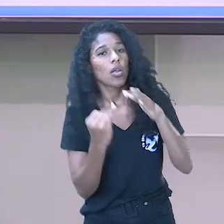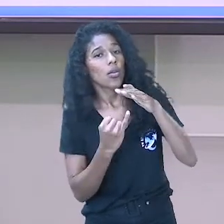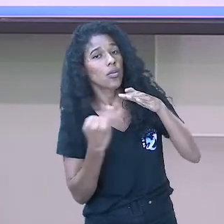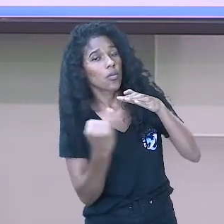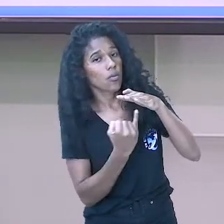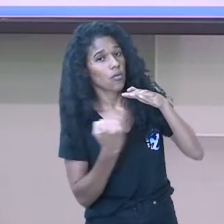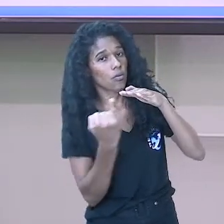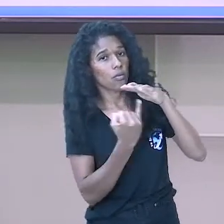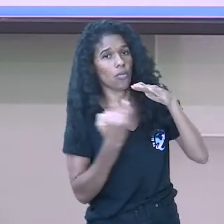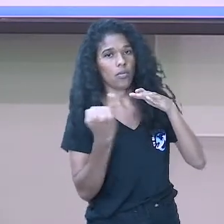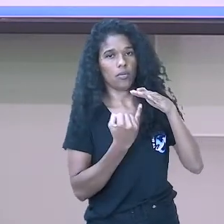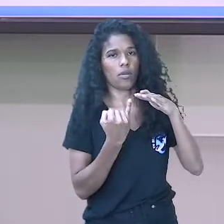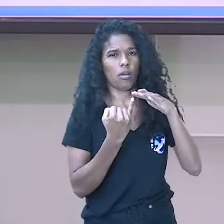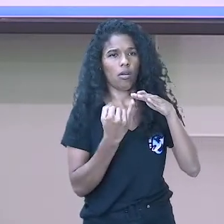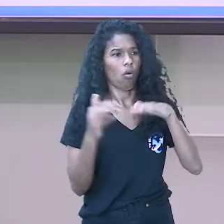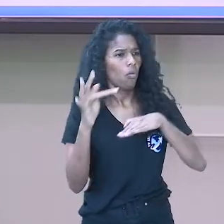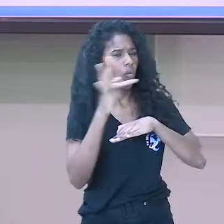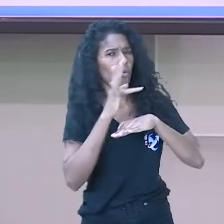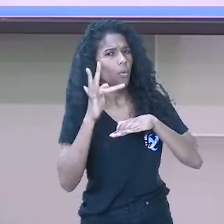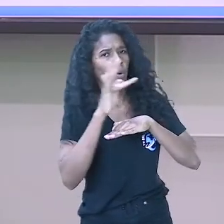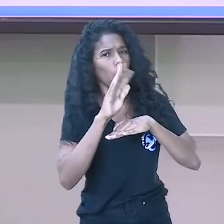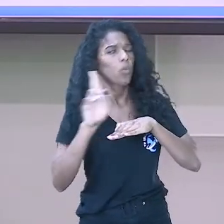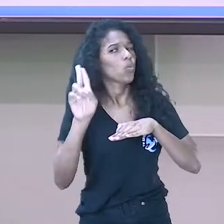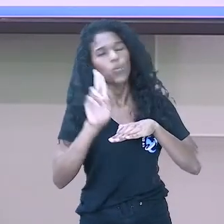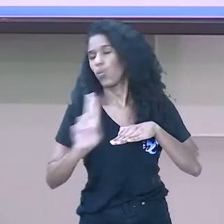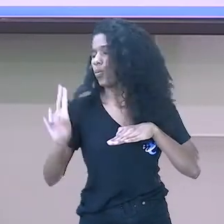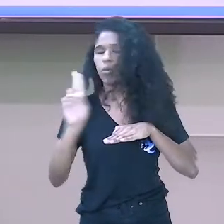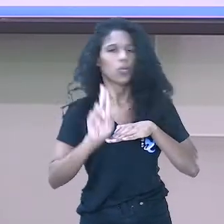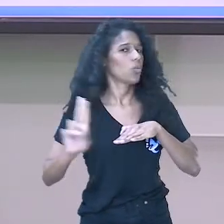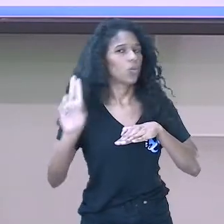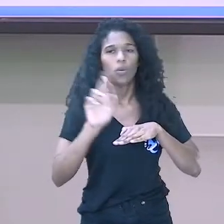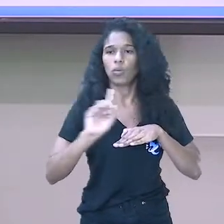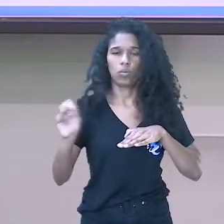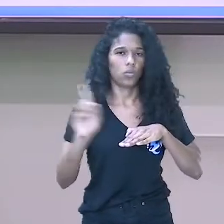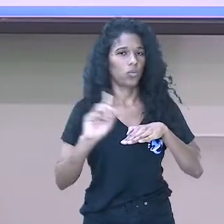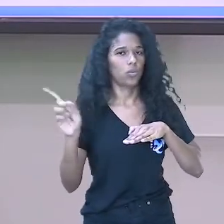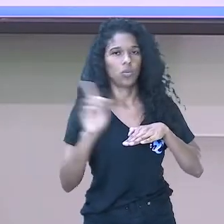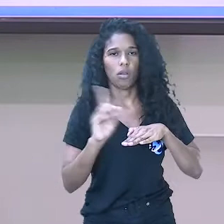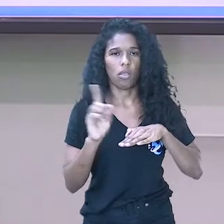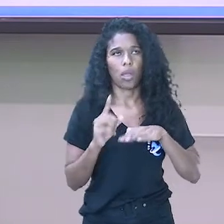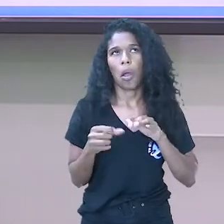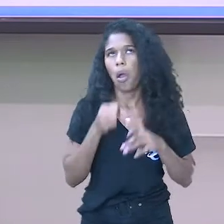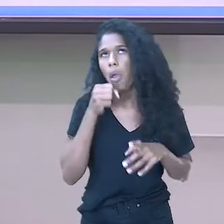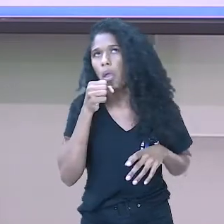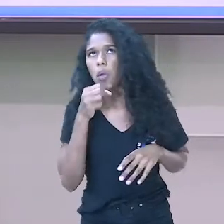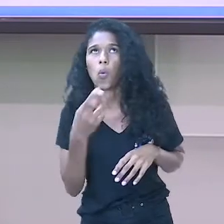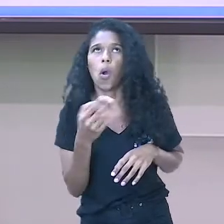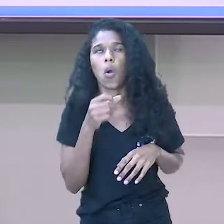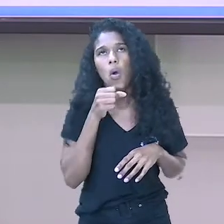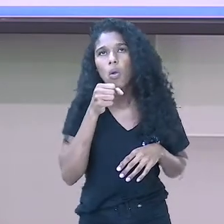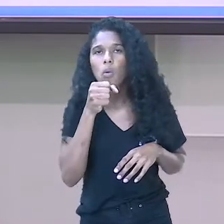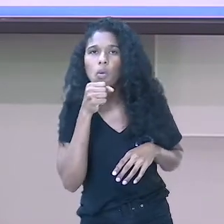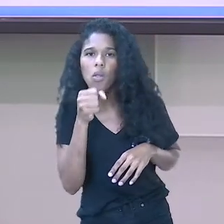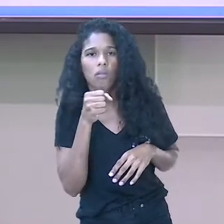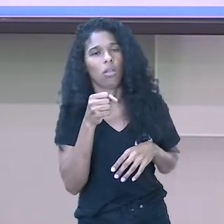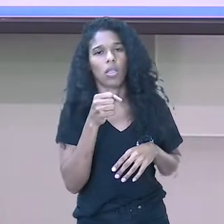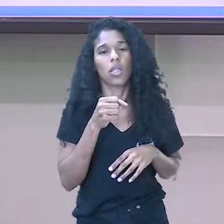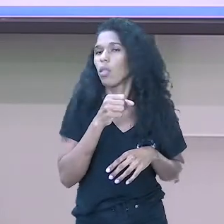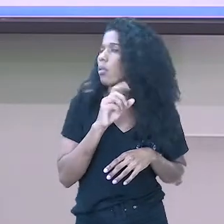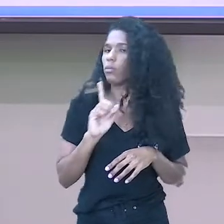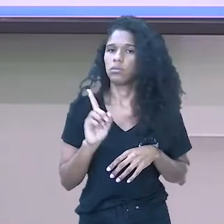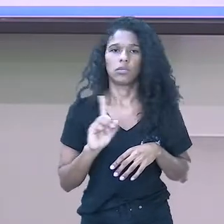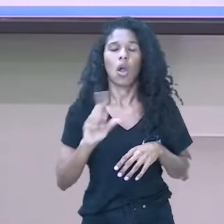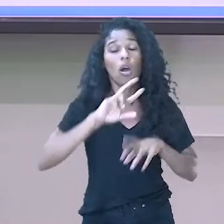linguagem formal que nós encontramos na entrevista, na reportagem, que é o que eu já trabalhei aqui com vocês.